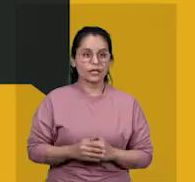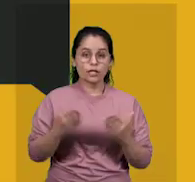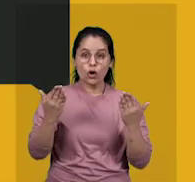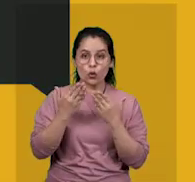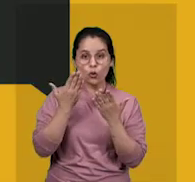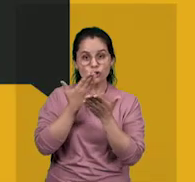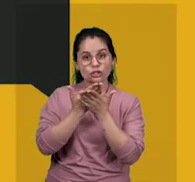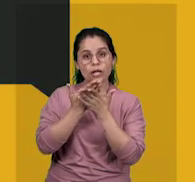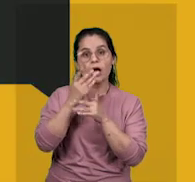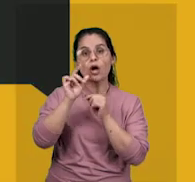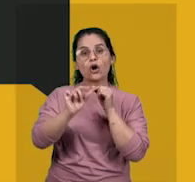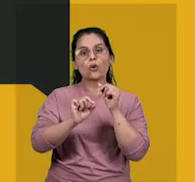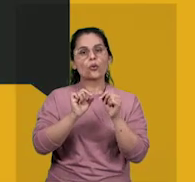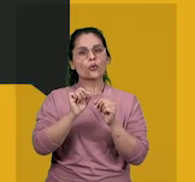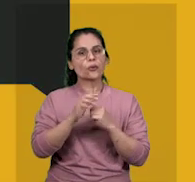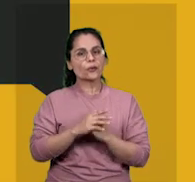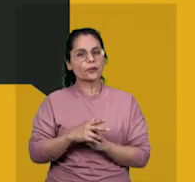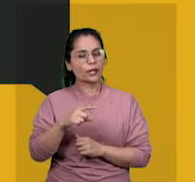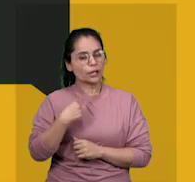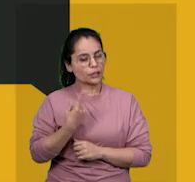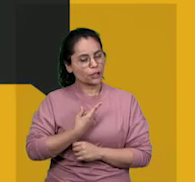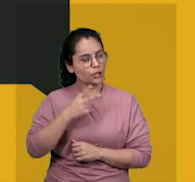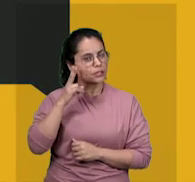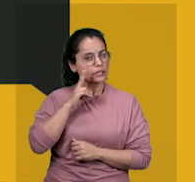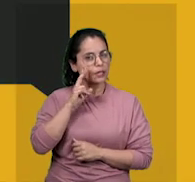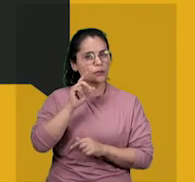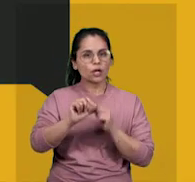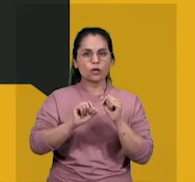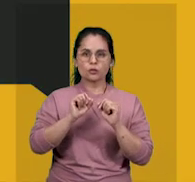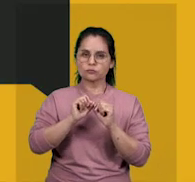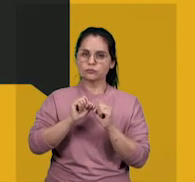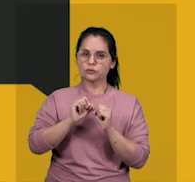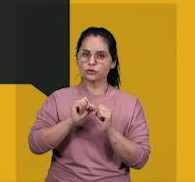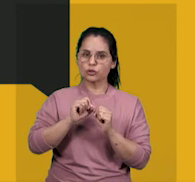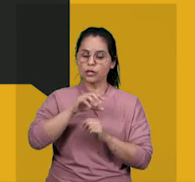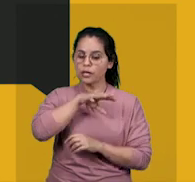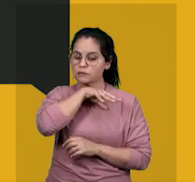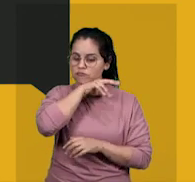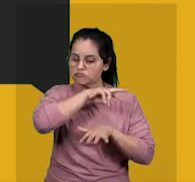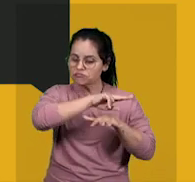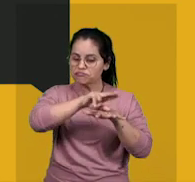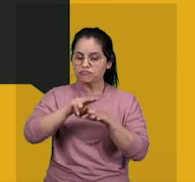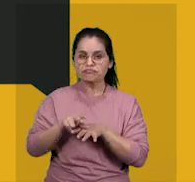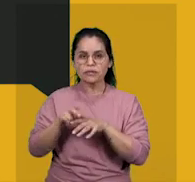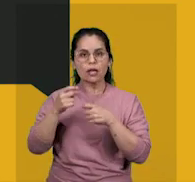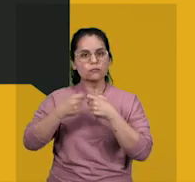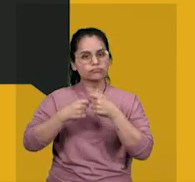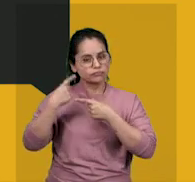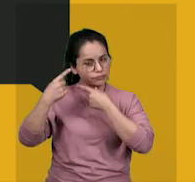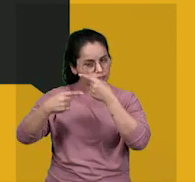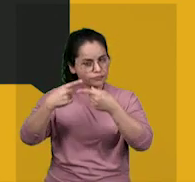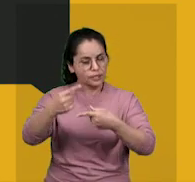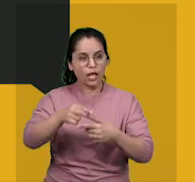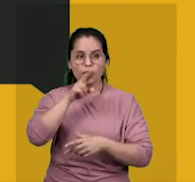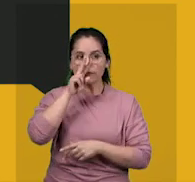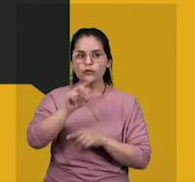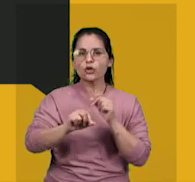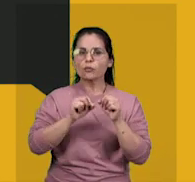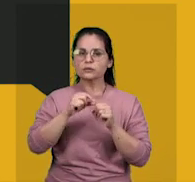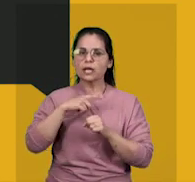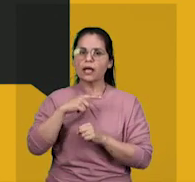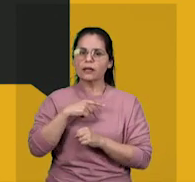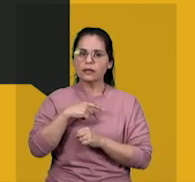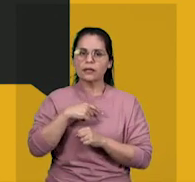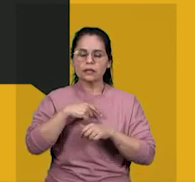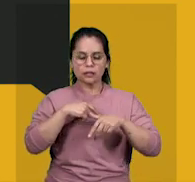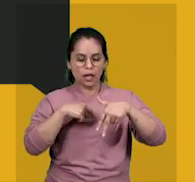Na aula de hoje, nos lembramos que os seres vivos se reproduzem. Vimos que existem órgãos